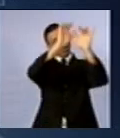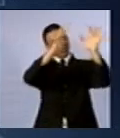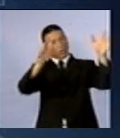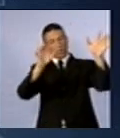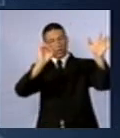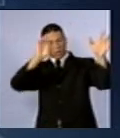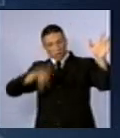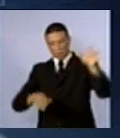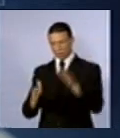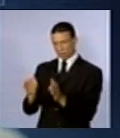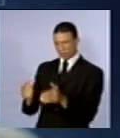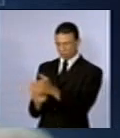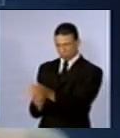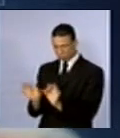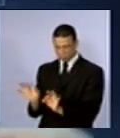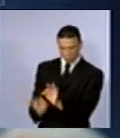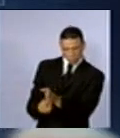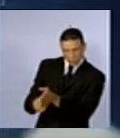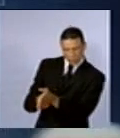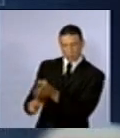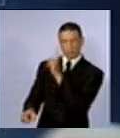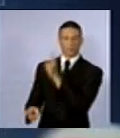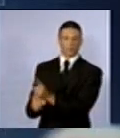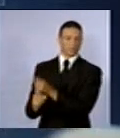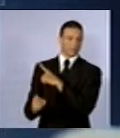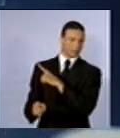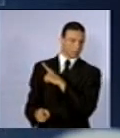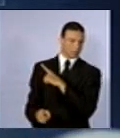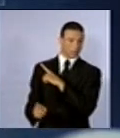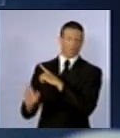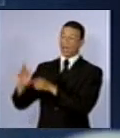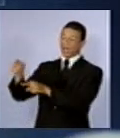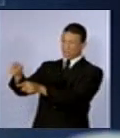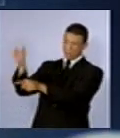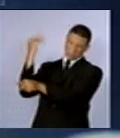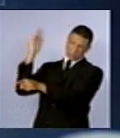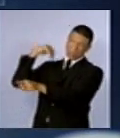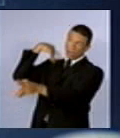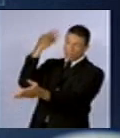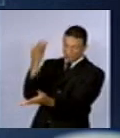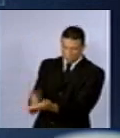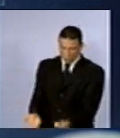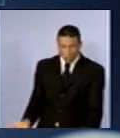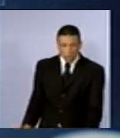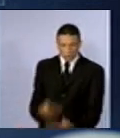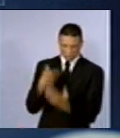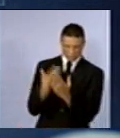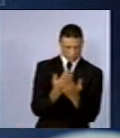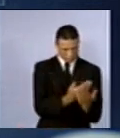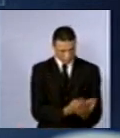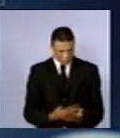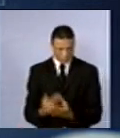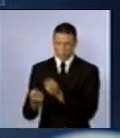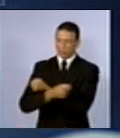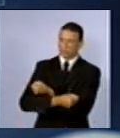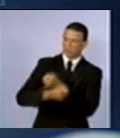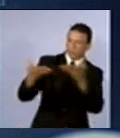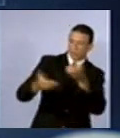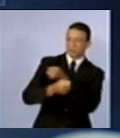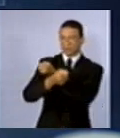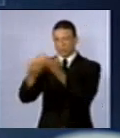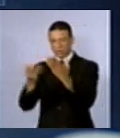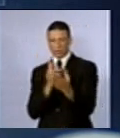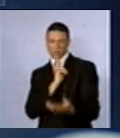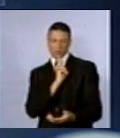nome de configuração de cabos. E desde então, centenas de estudos têm sido publicados, com muitos deles com